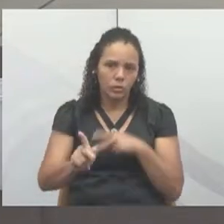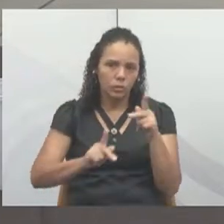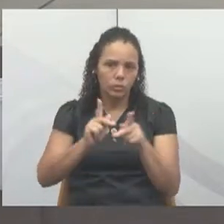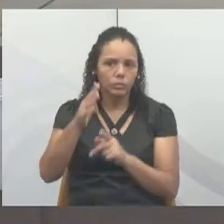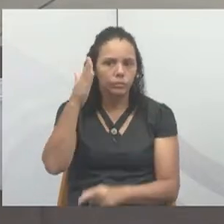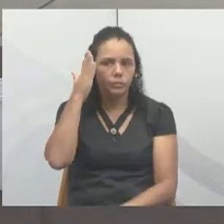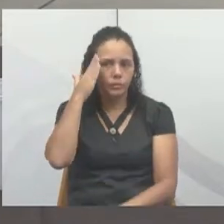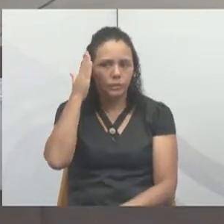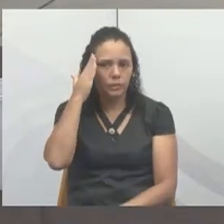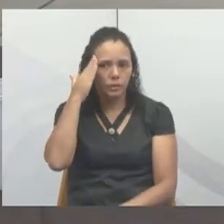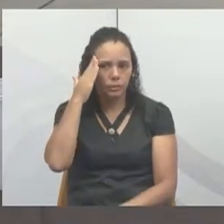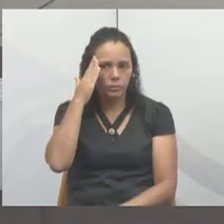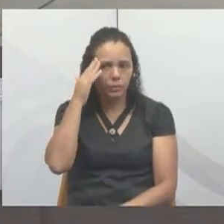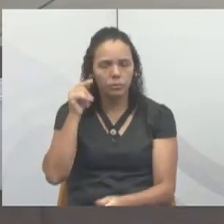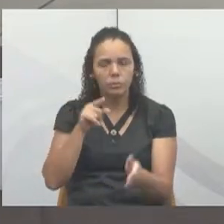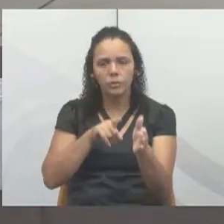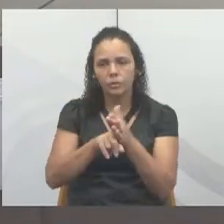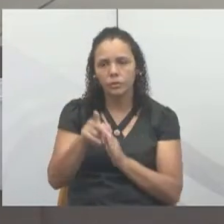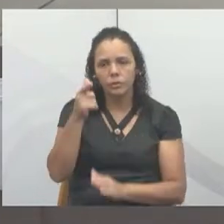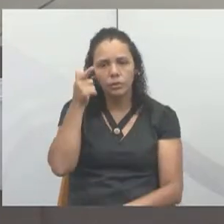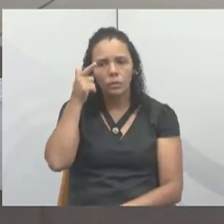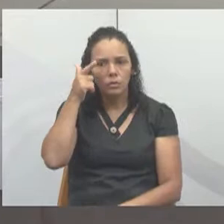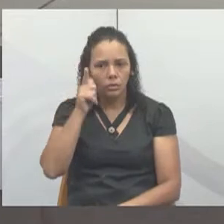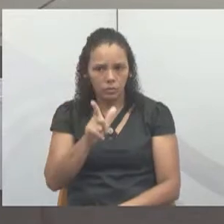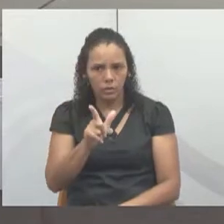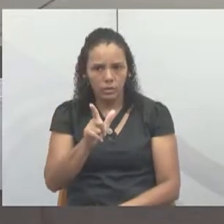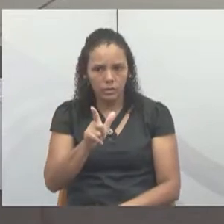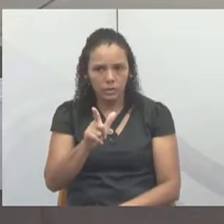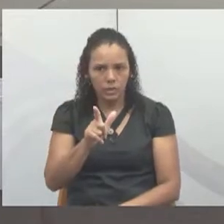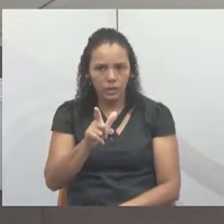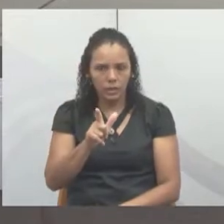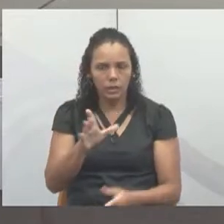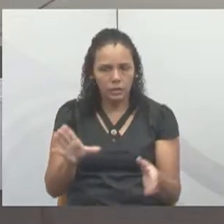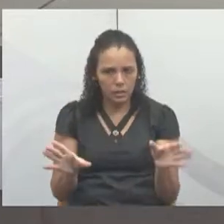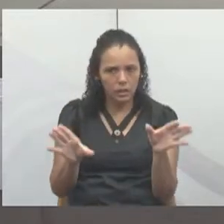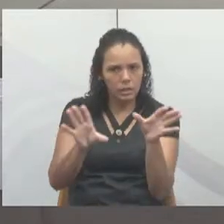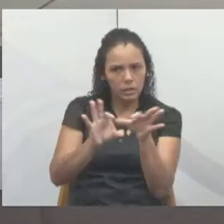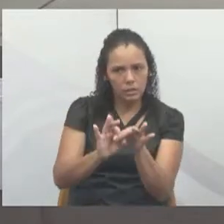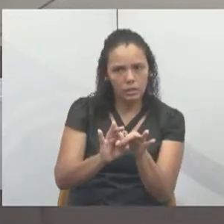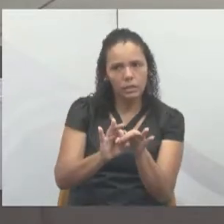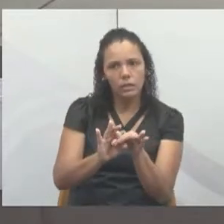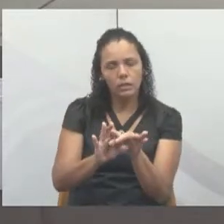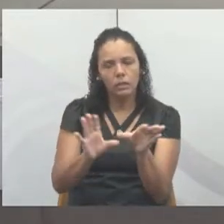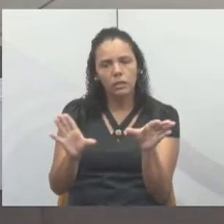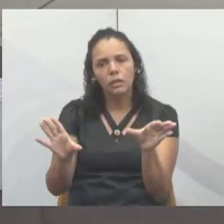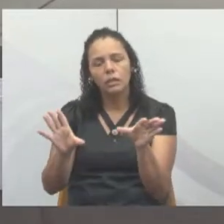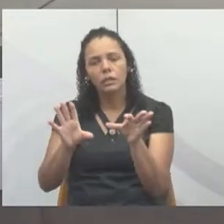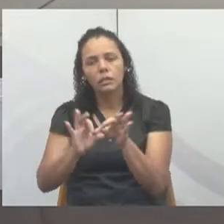lá. Daria para fazer aquele pedaço do Jardim Conquista até